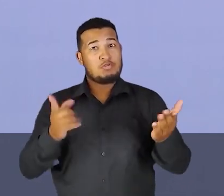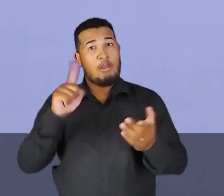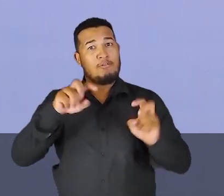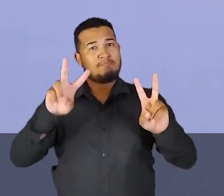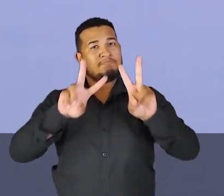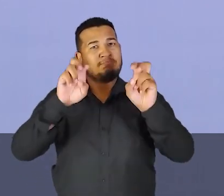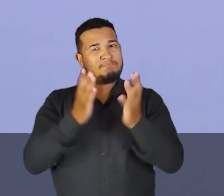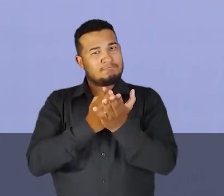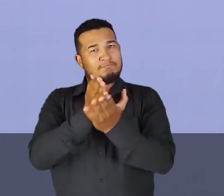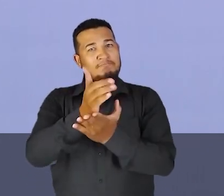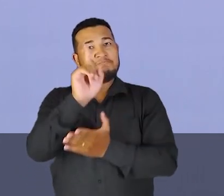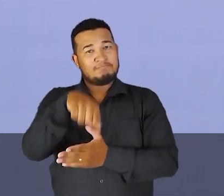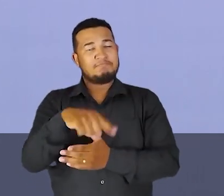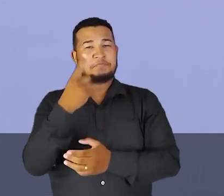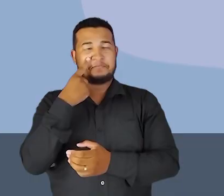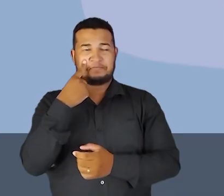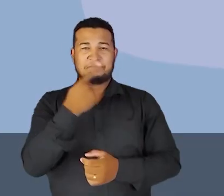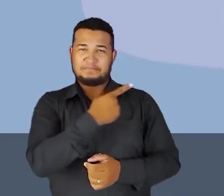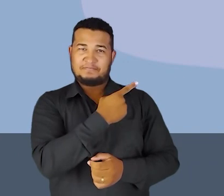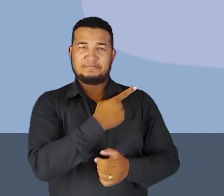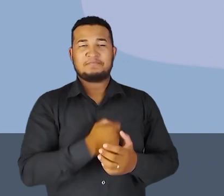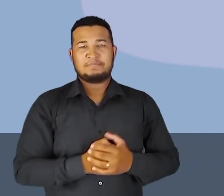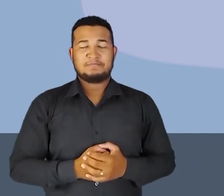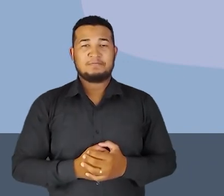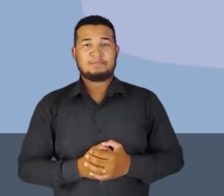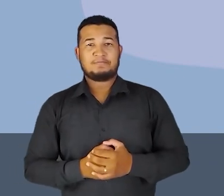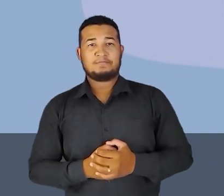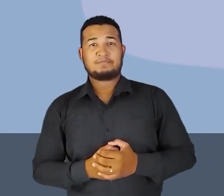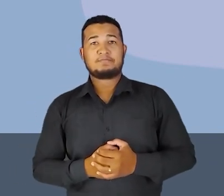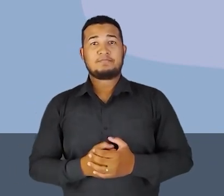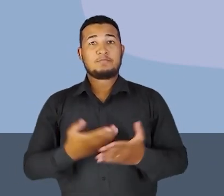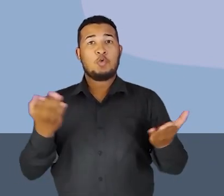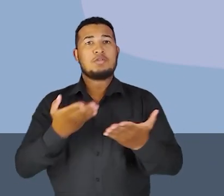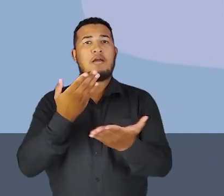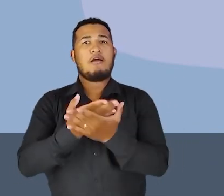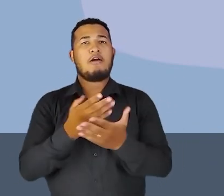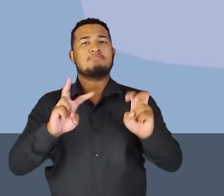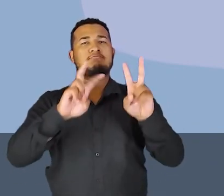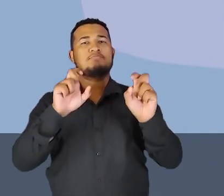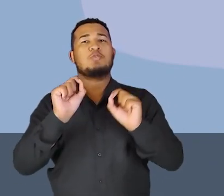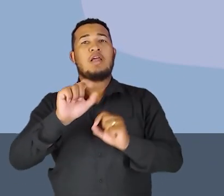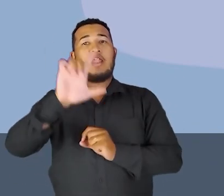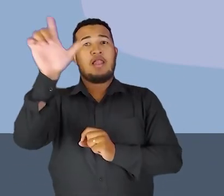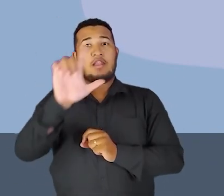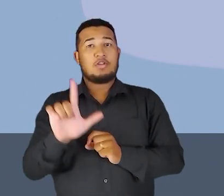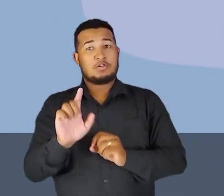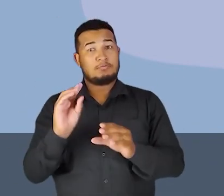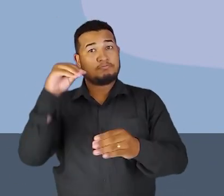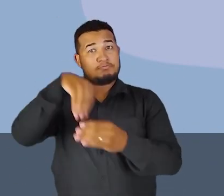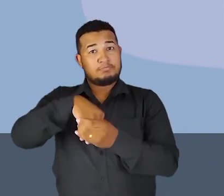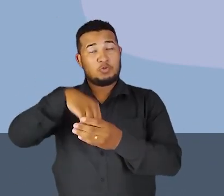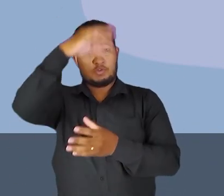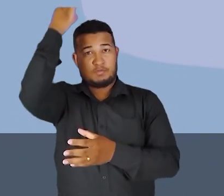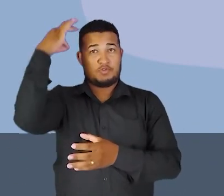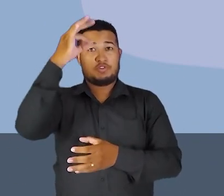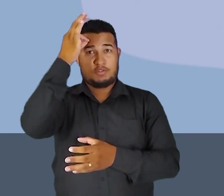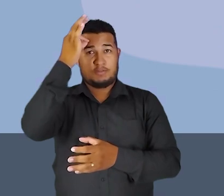isso. Veja na sua tela. O tema da nossa aula é literatura no Espírito